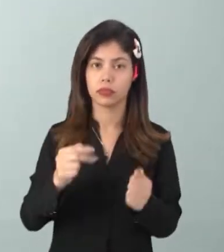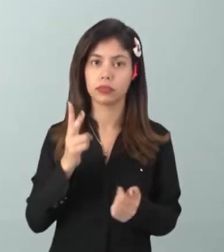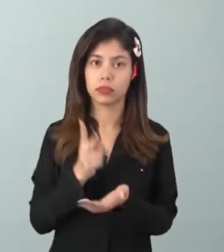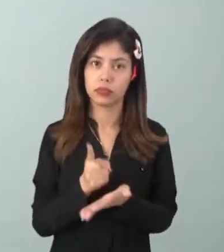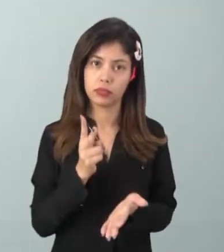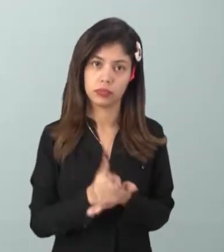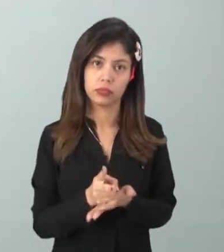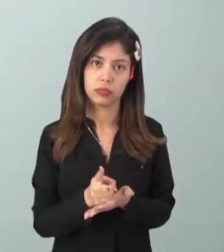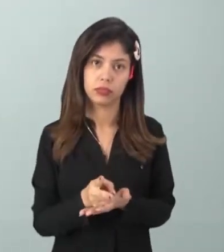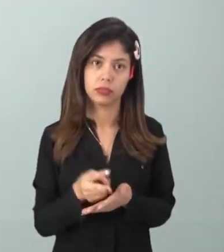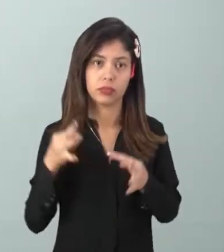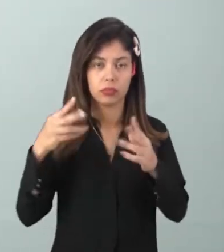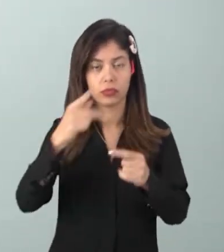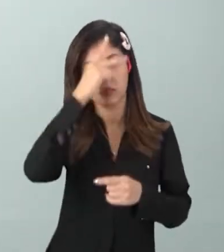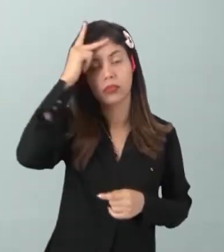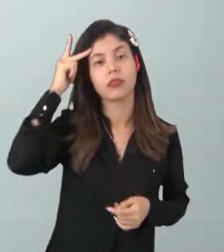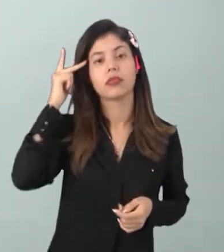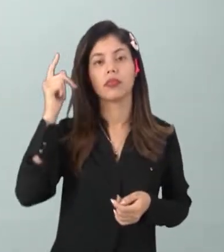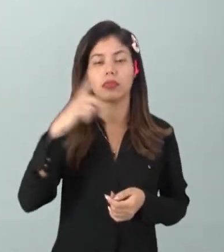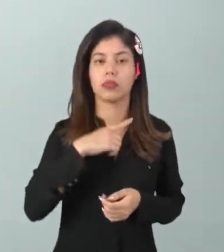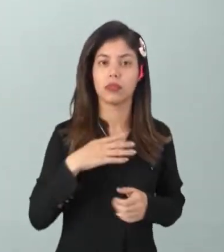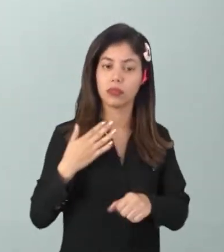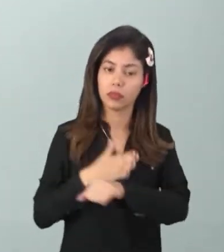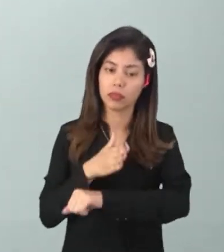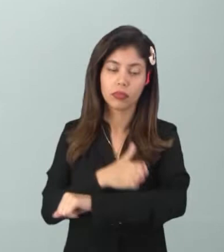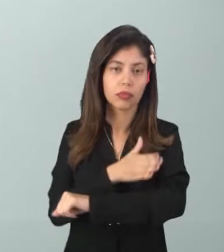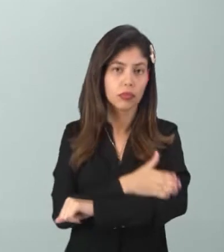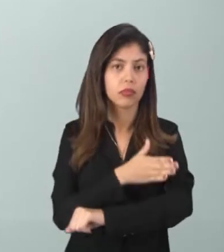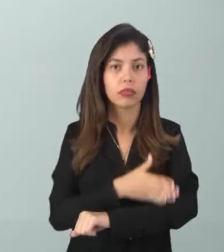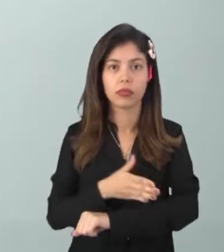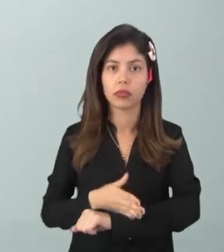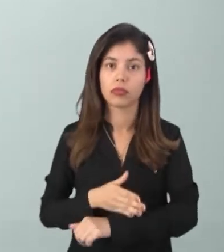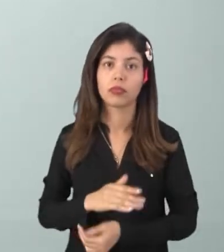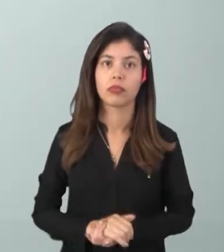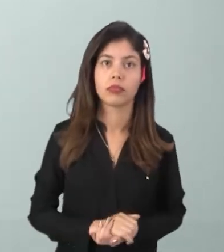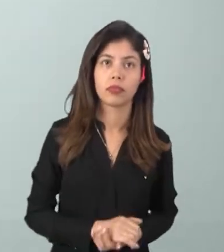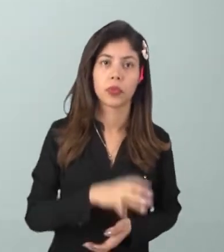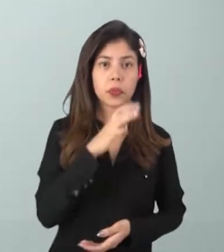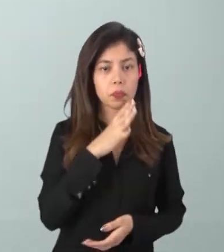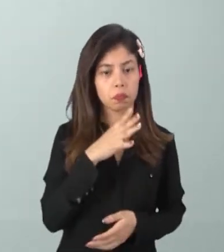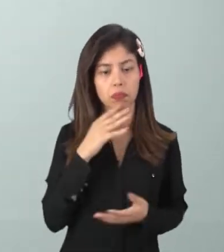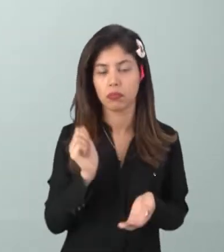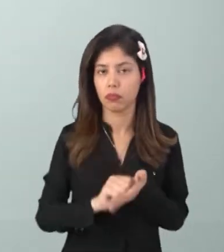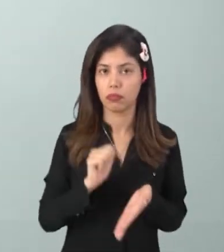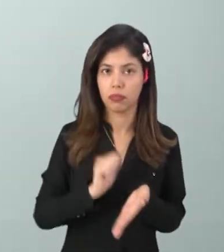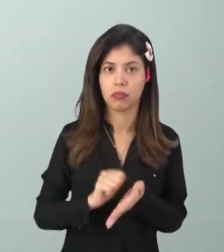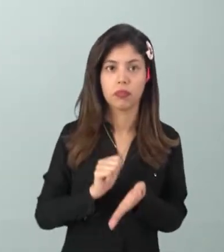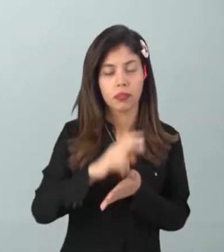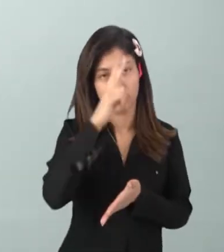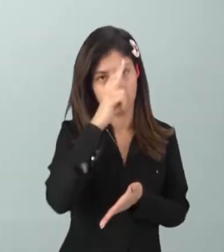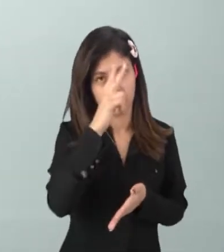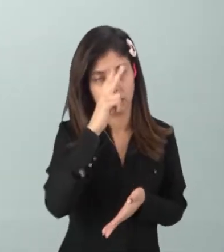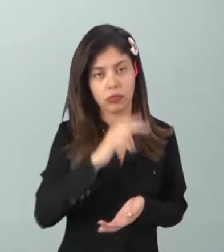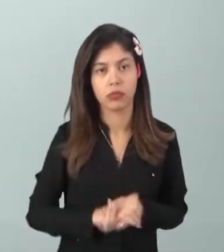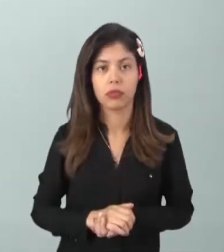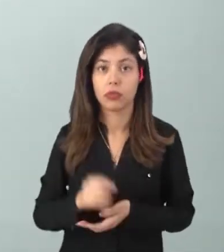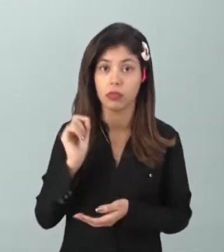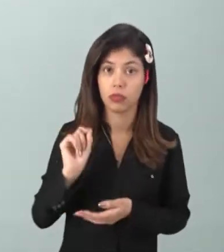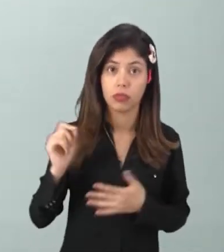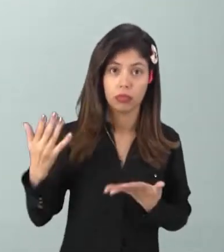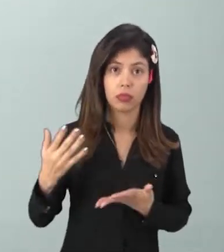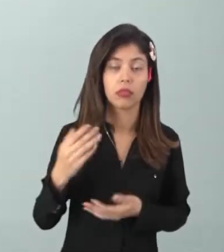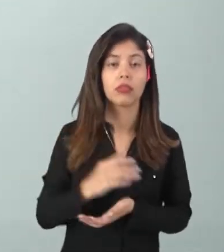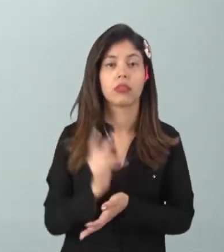todavia, todas as pessoas tinham acesso ao conhecimento escrito, lembrando que no